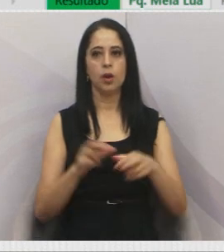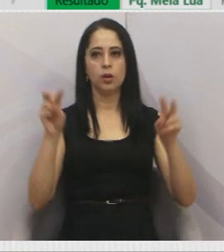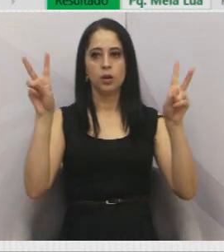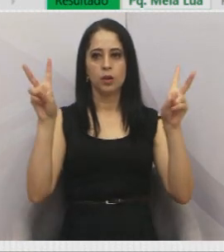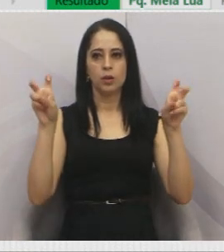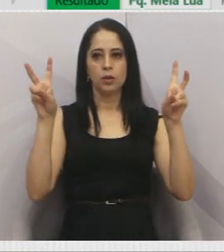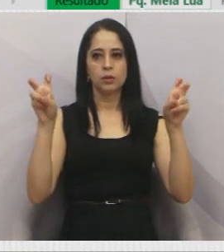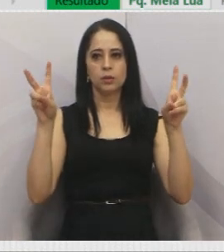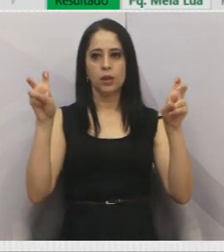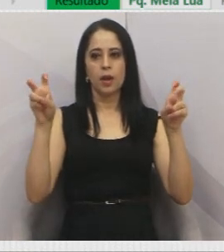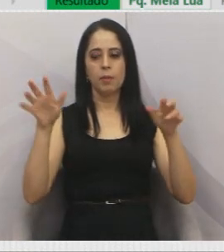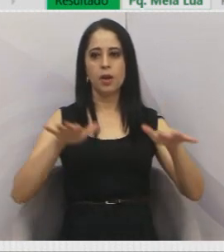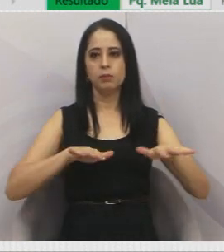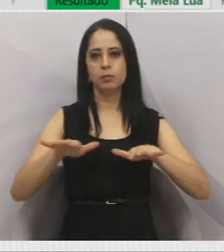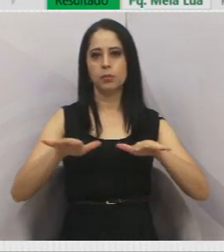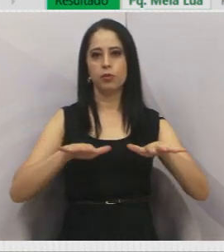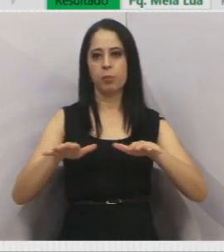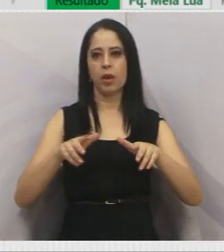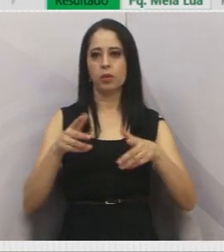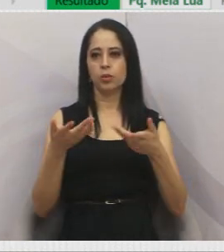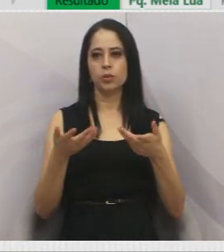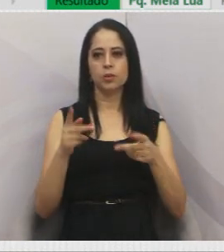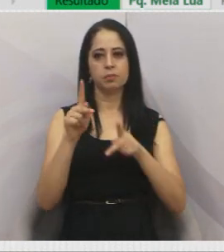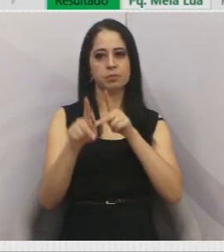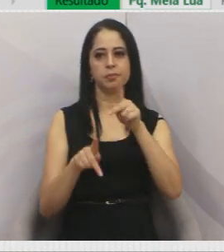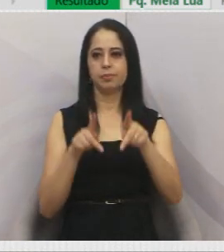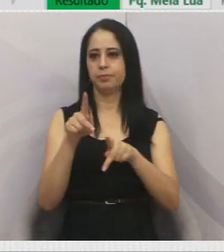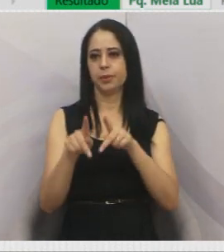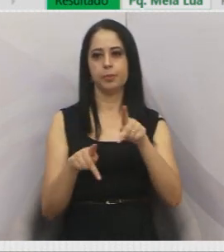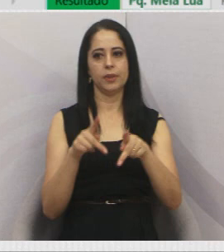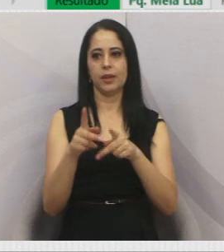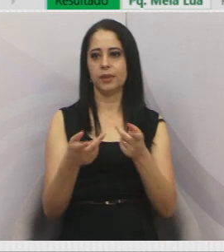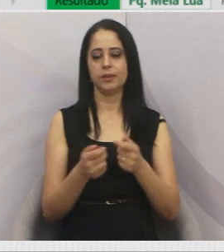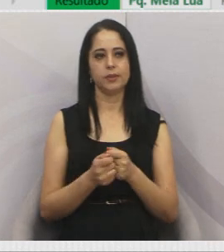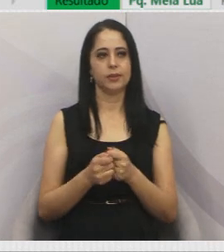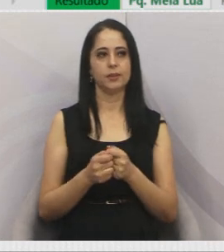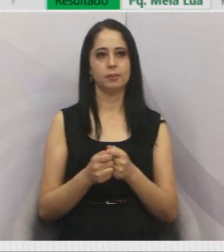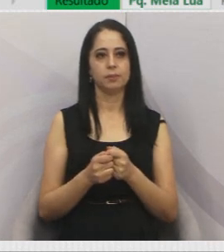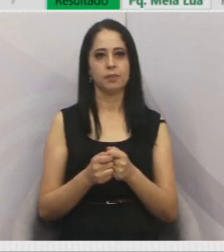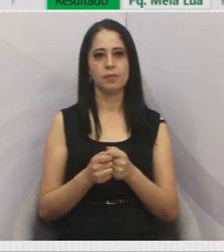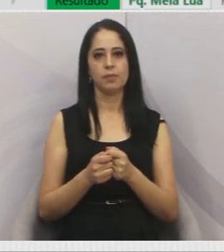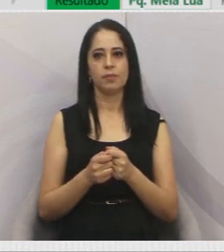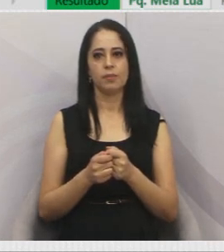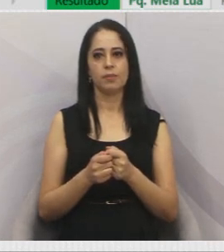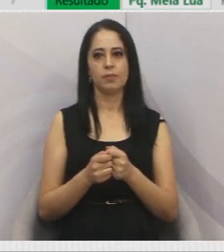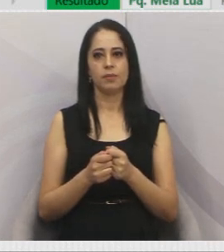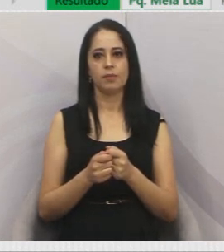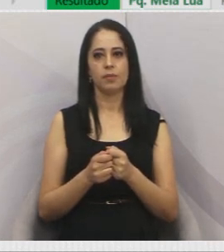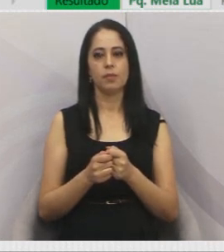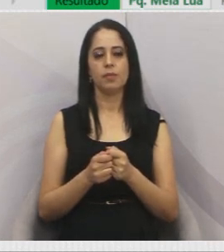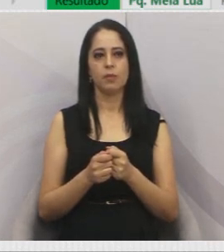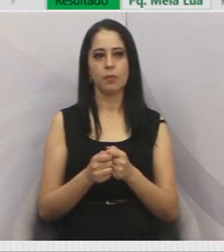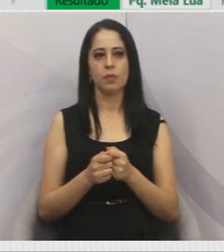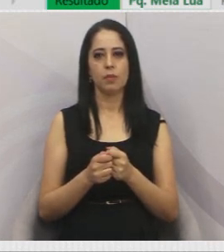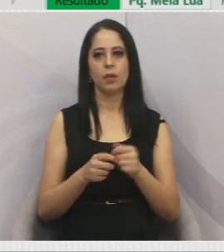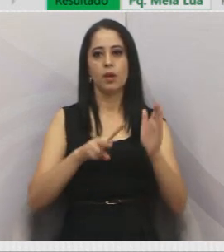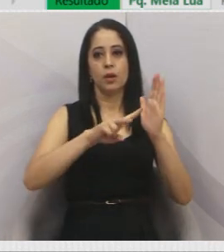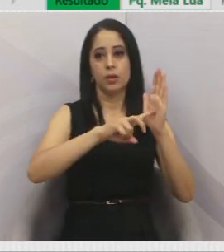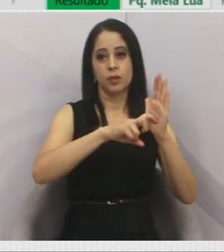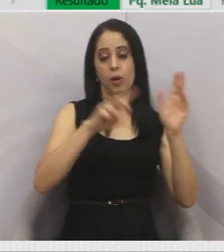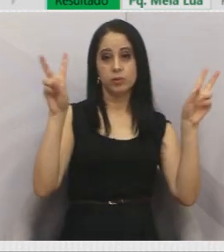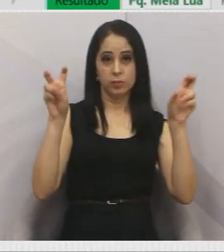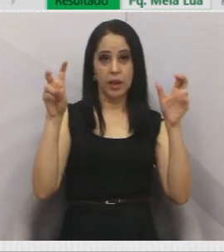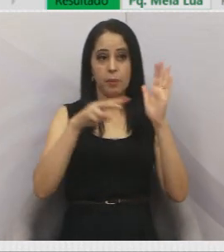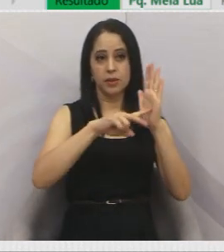Segmento movimentos populares e ou coletivos, um voto cultura no morro. Segmento entidade de classe sindical, um voto sindicato